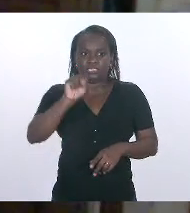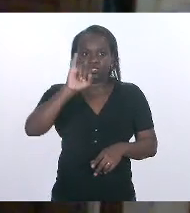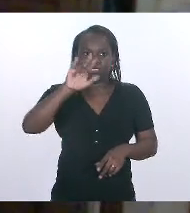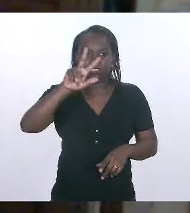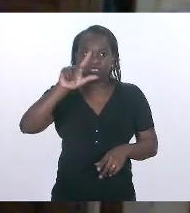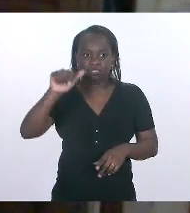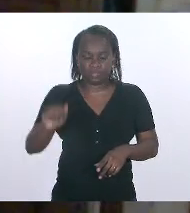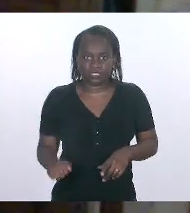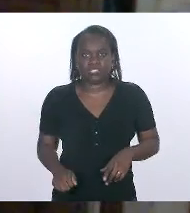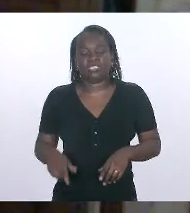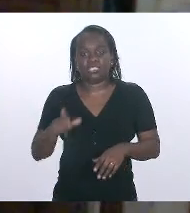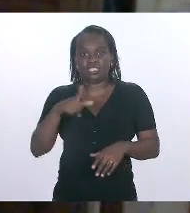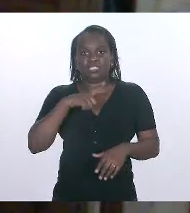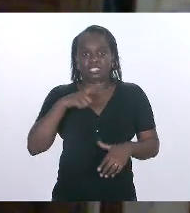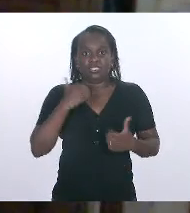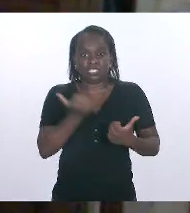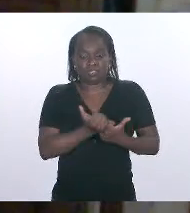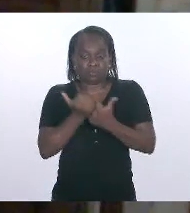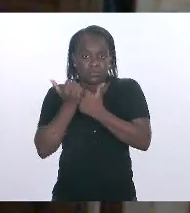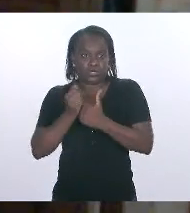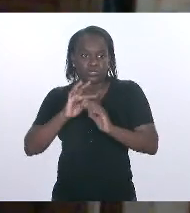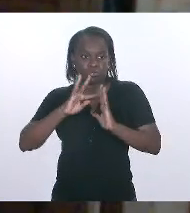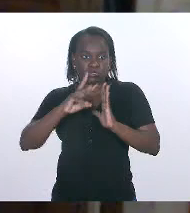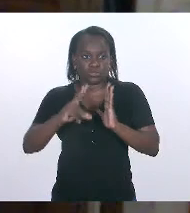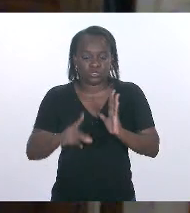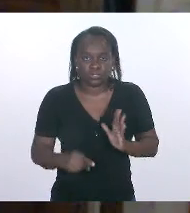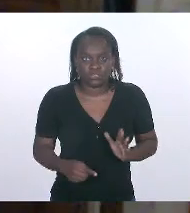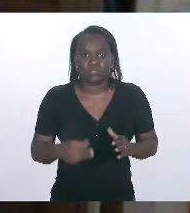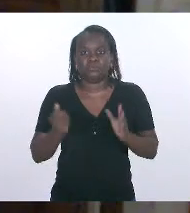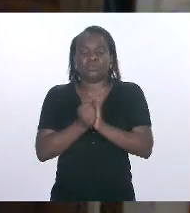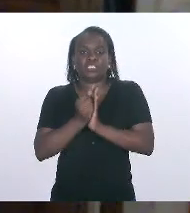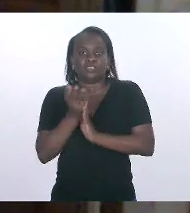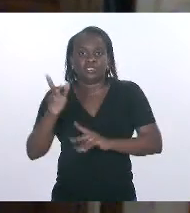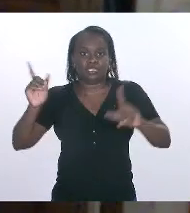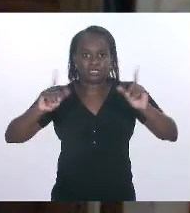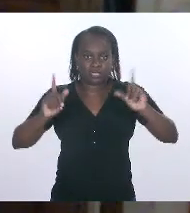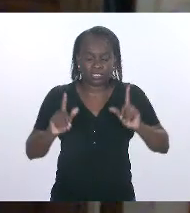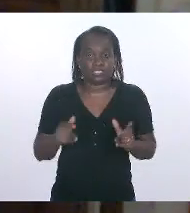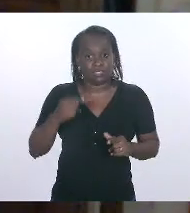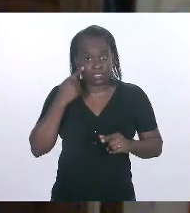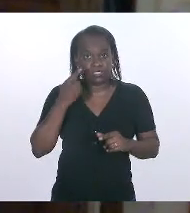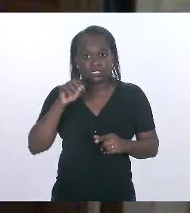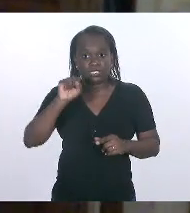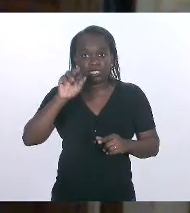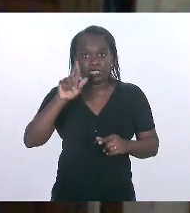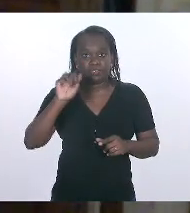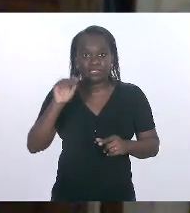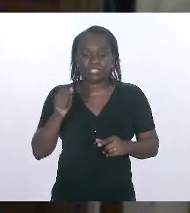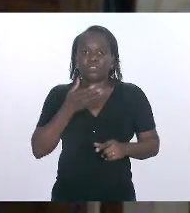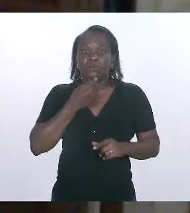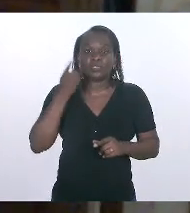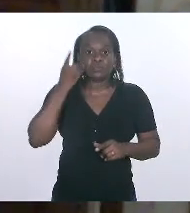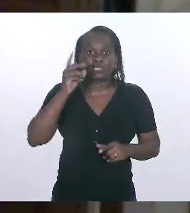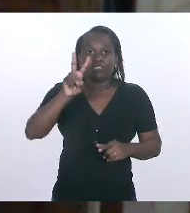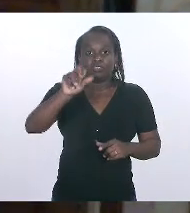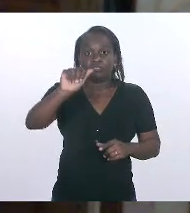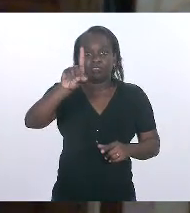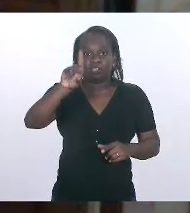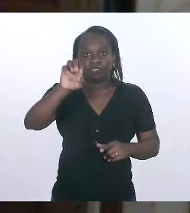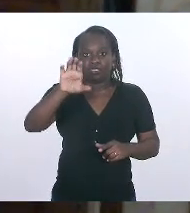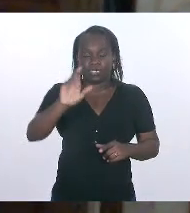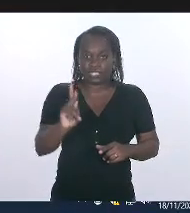que contou com um apoio integral, eu vi muitas vezes na televisão, viu, Serafim, do deputado Valdec